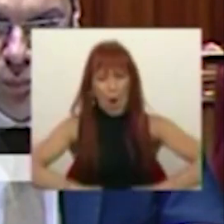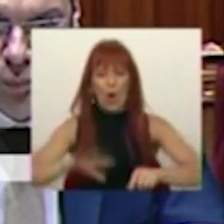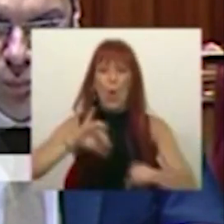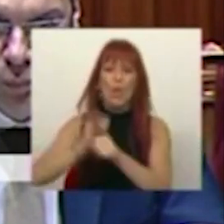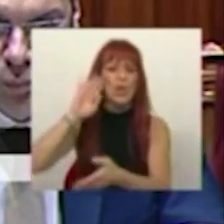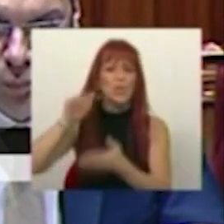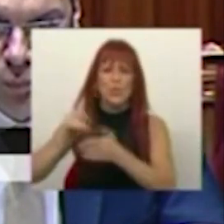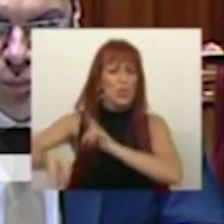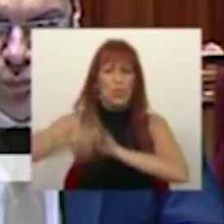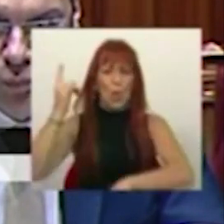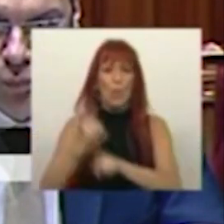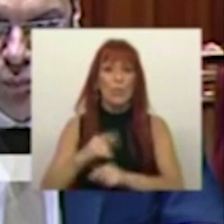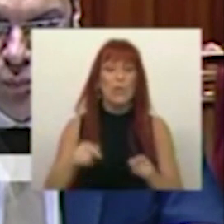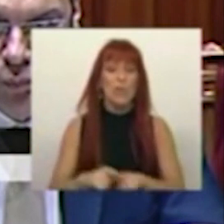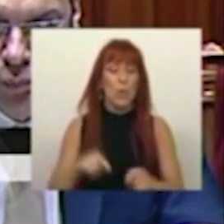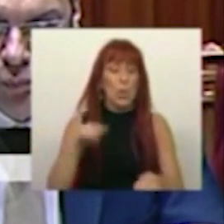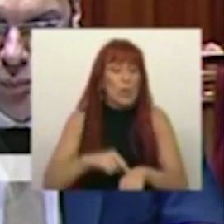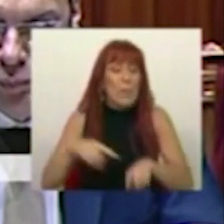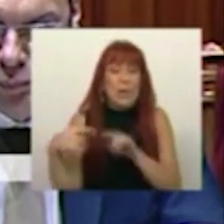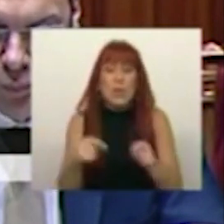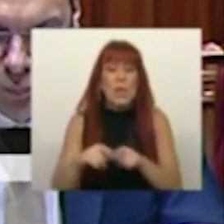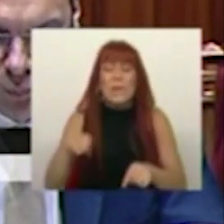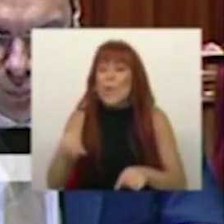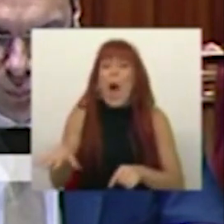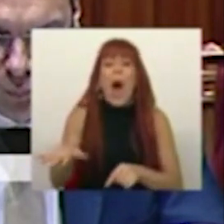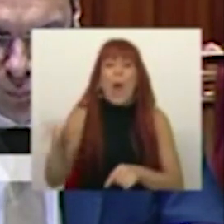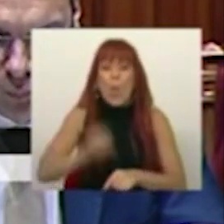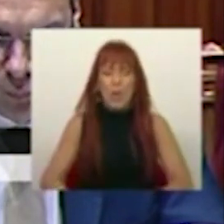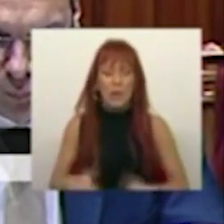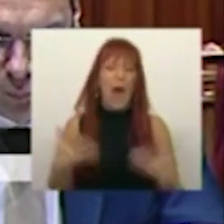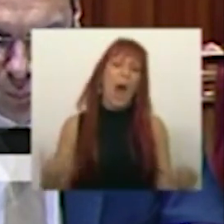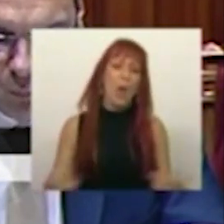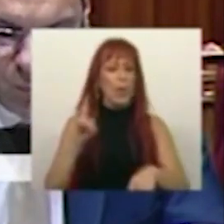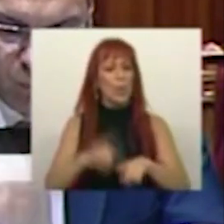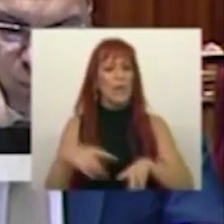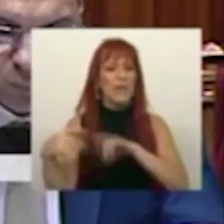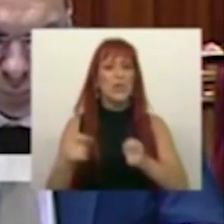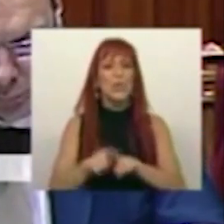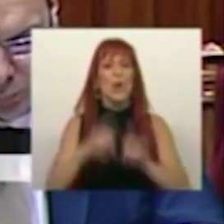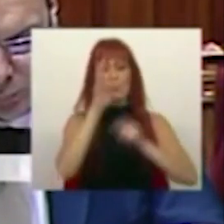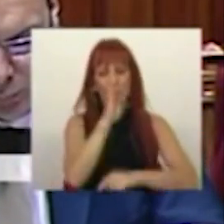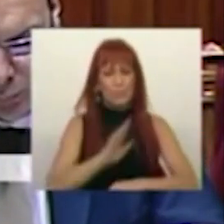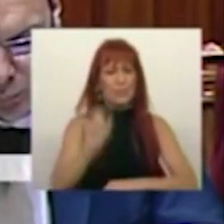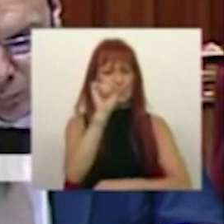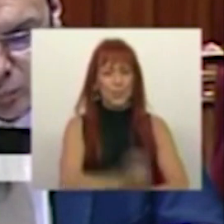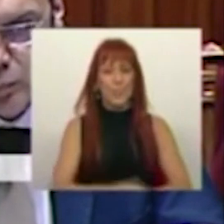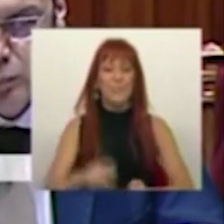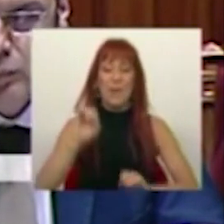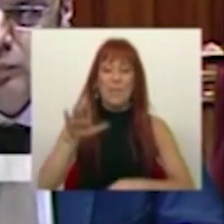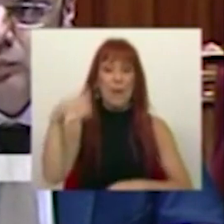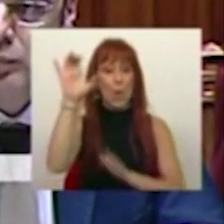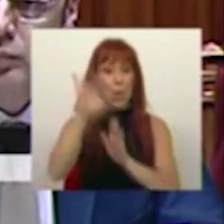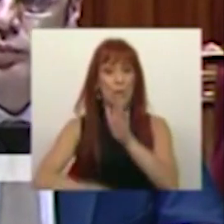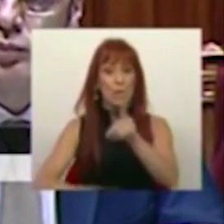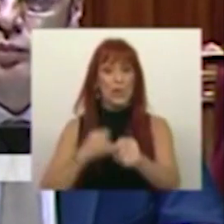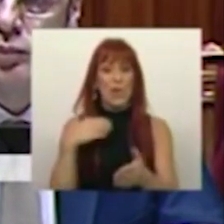outras soluções, porque houve um tempo para discutir a localização e agora há um tempo para discutir a execução. Primeira